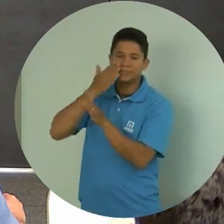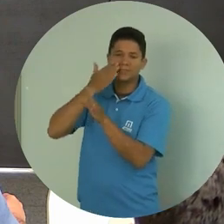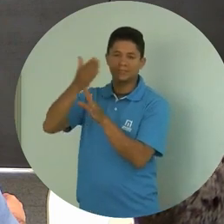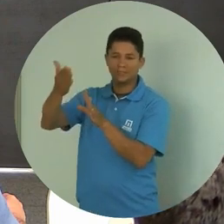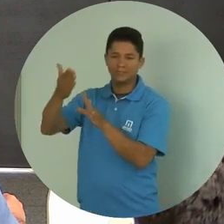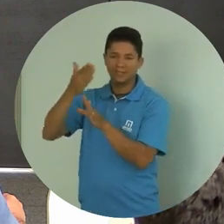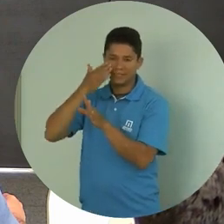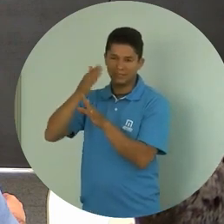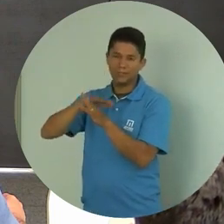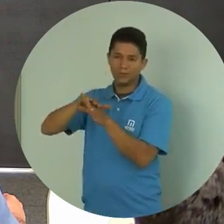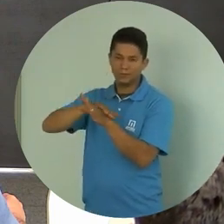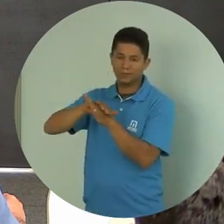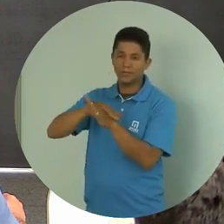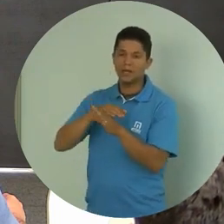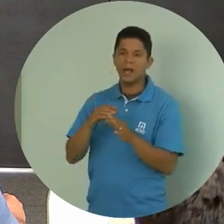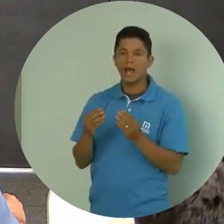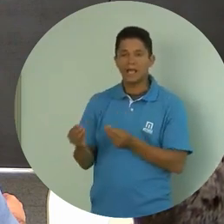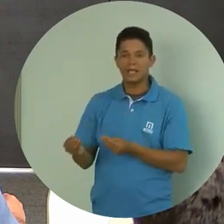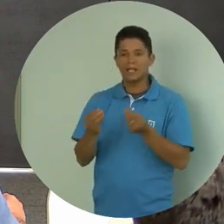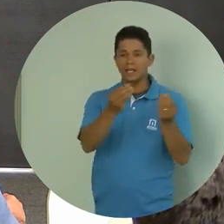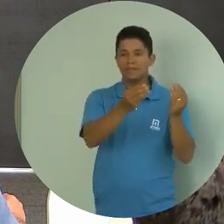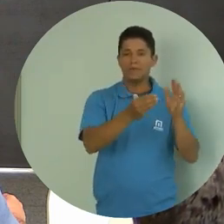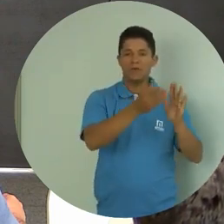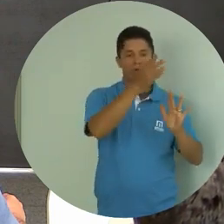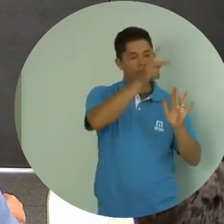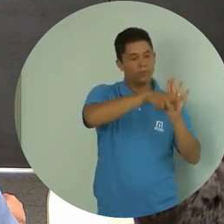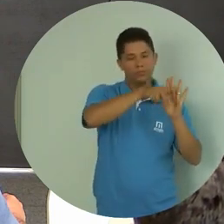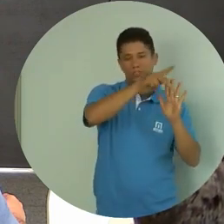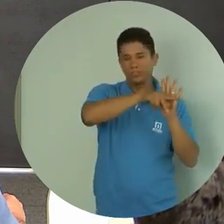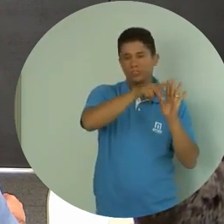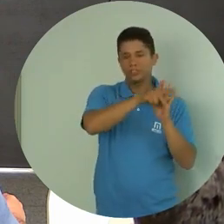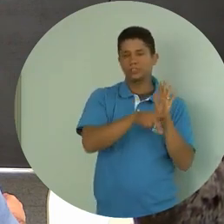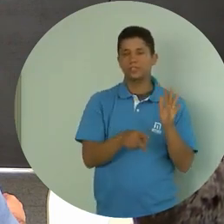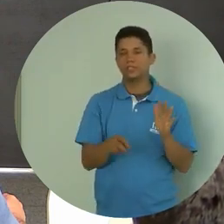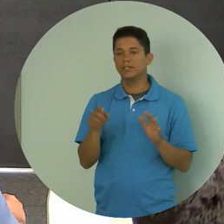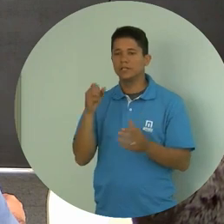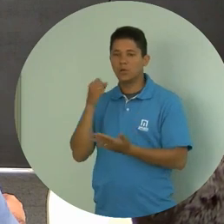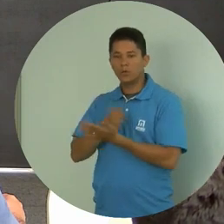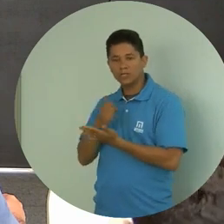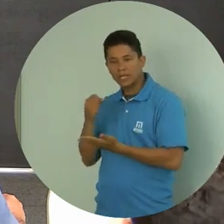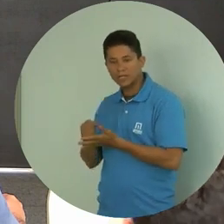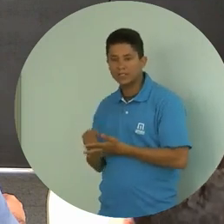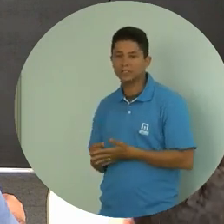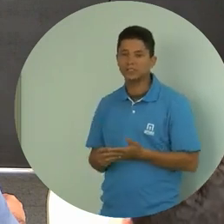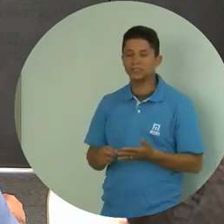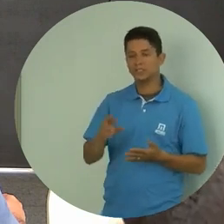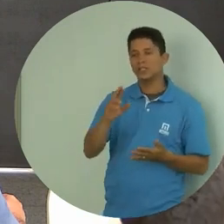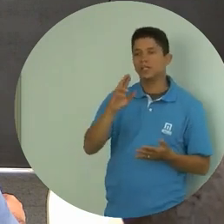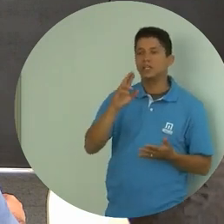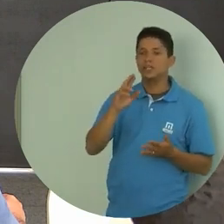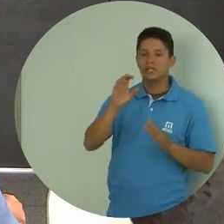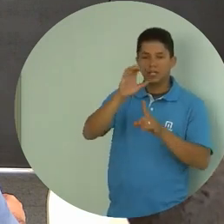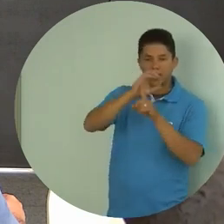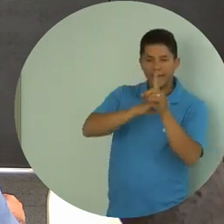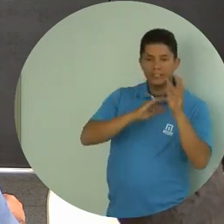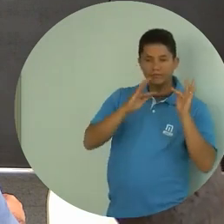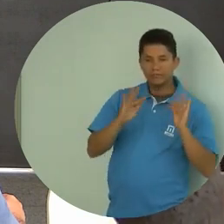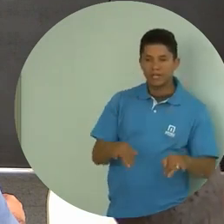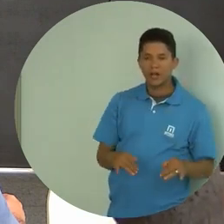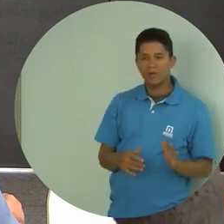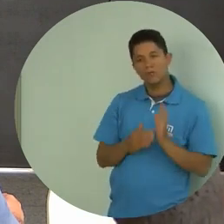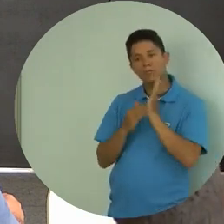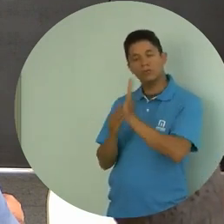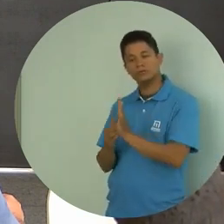levado tanto para projetista, tanto para contratante, tanto para o cliente final, e foi dado